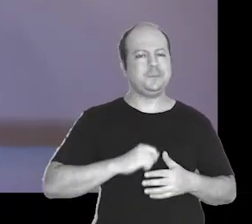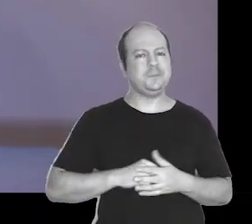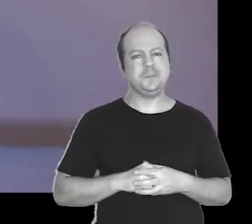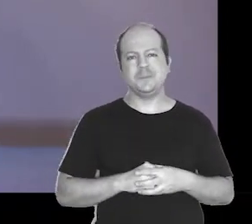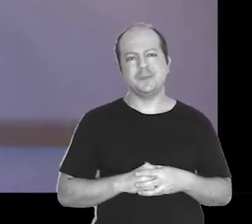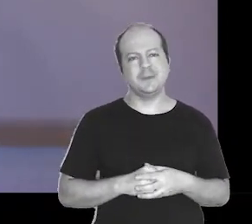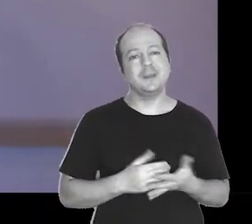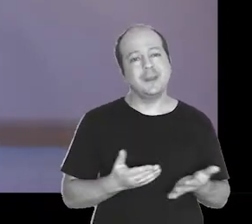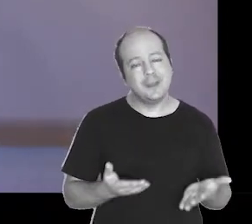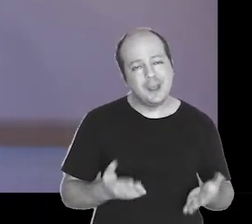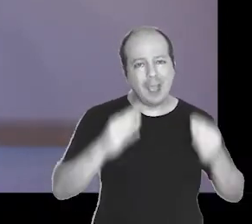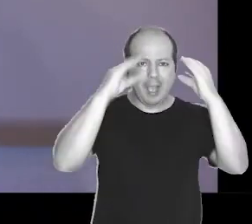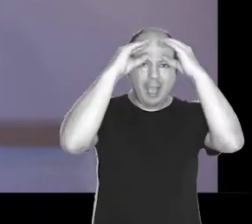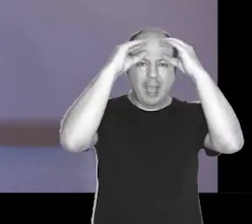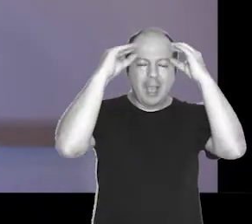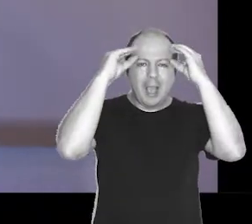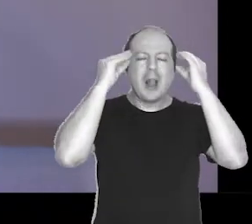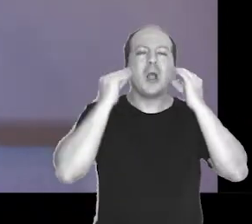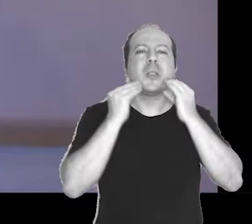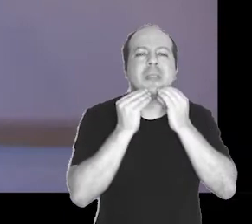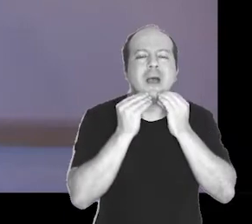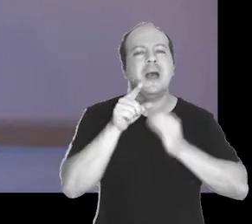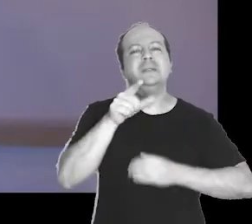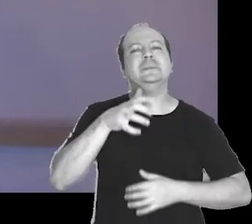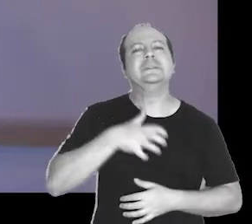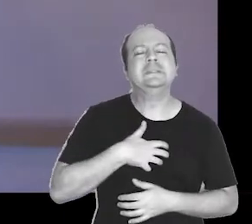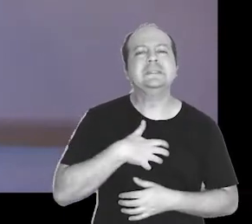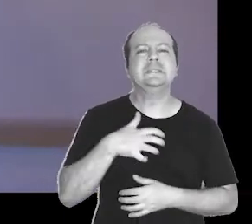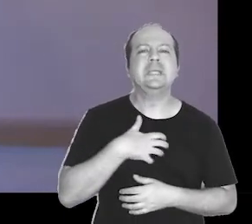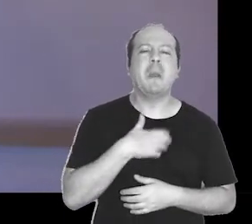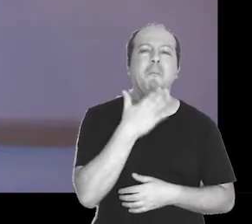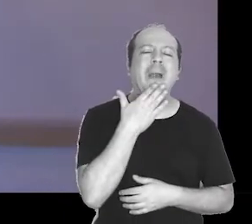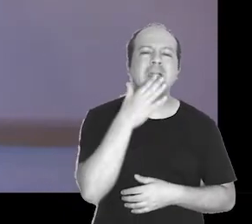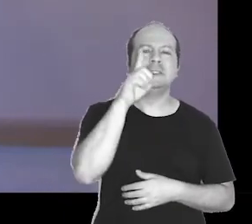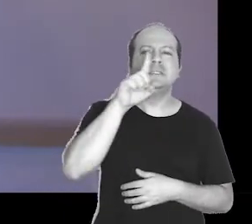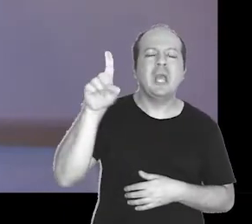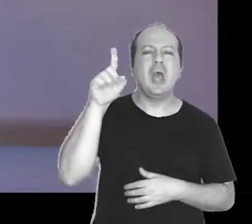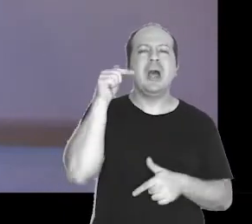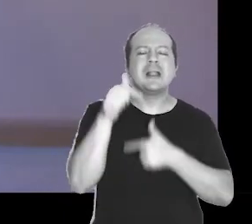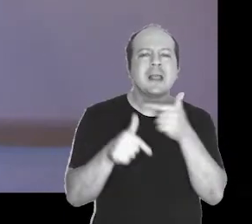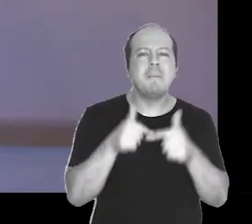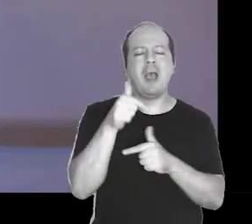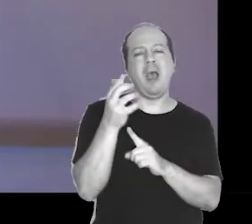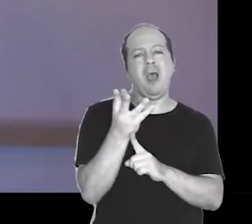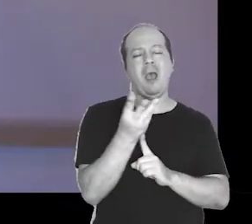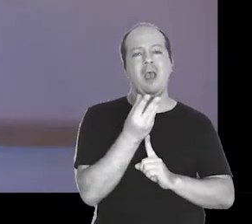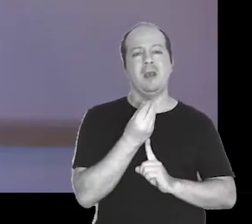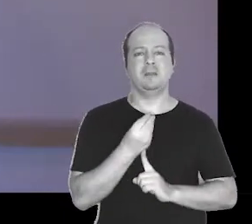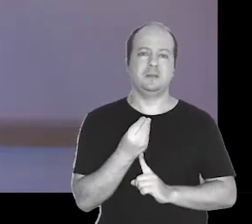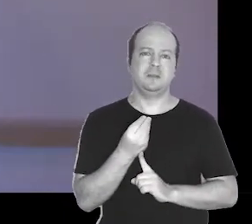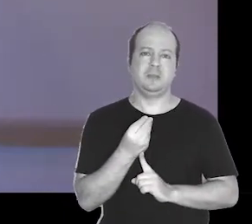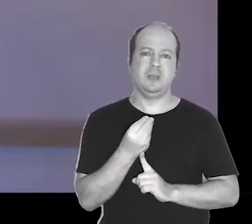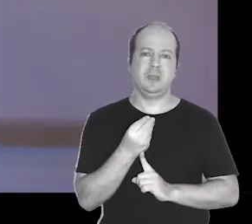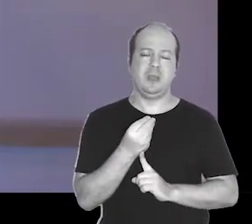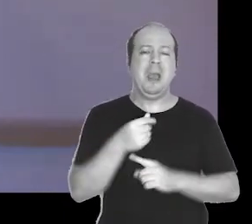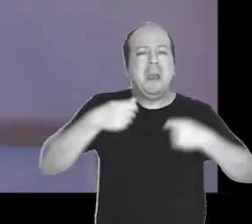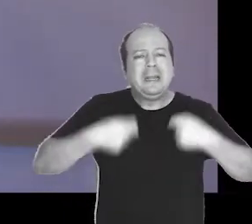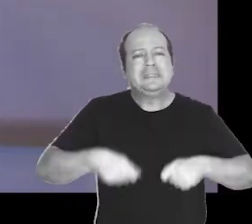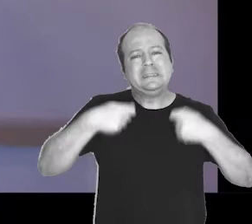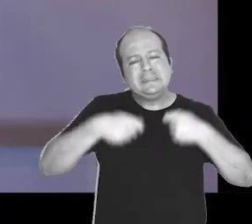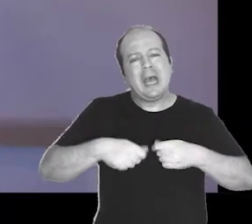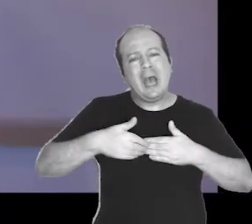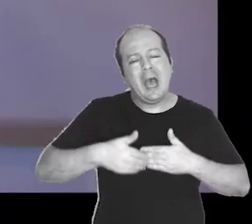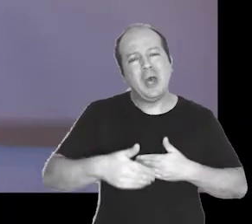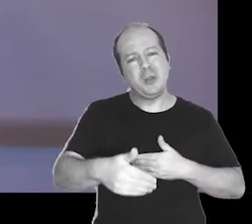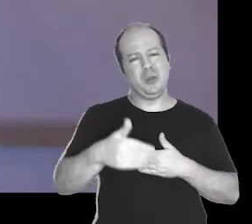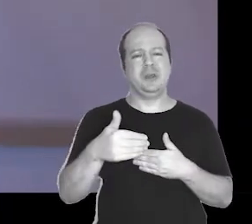Leonardo, você sentia ter ofendido a Deus por não ter trabalhado na arte o quanto era necessário,